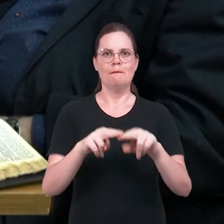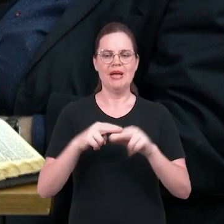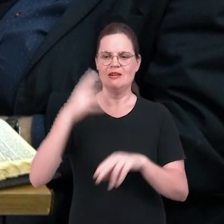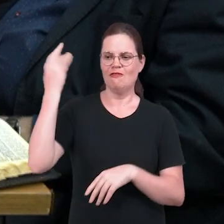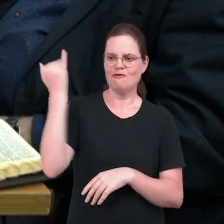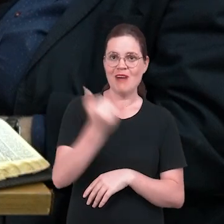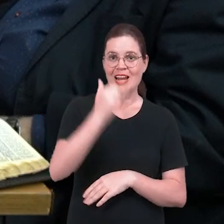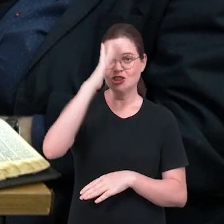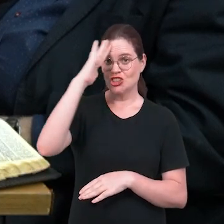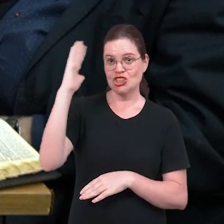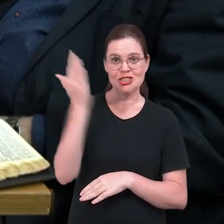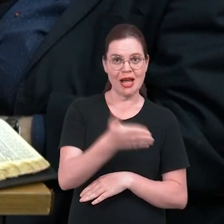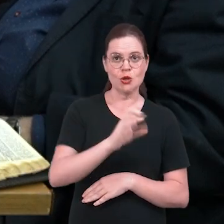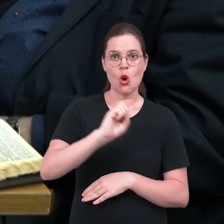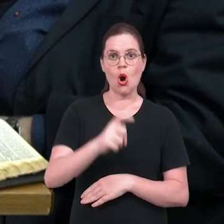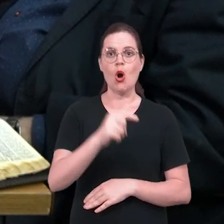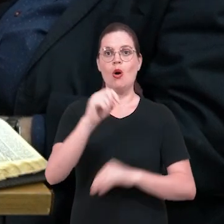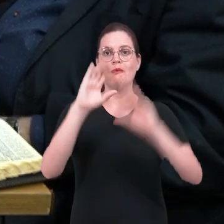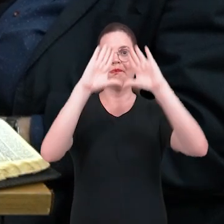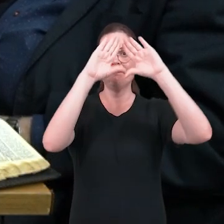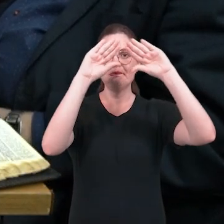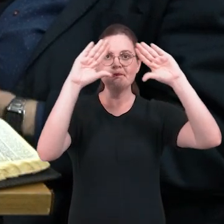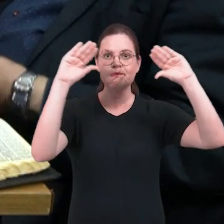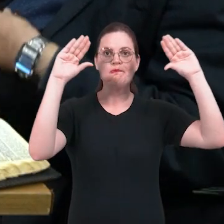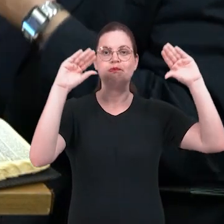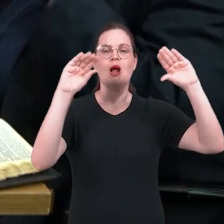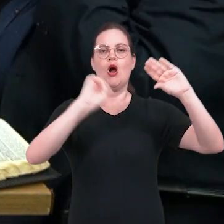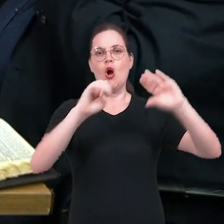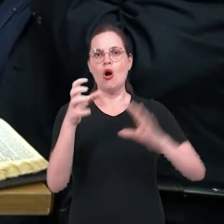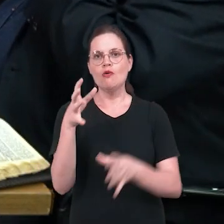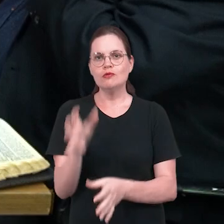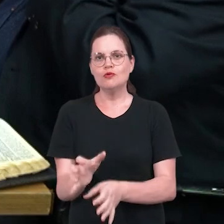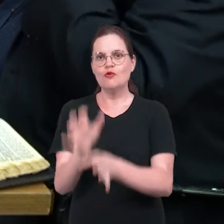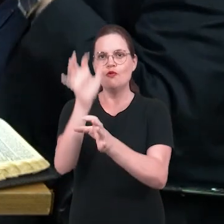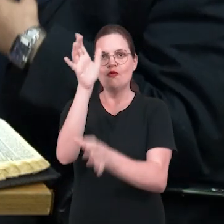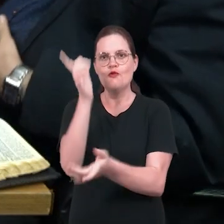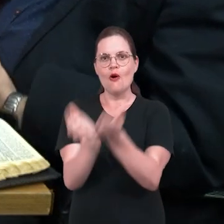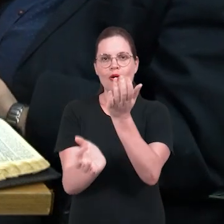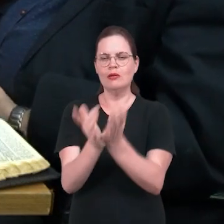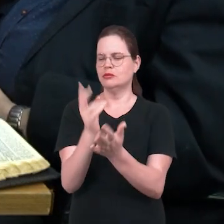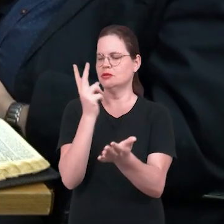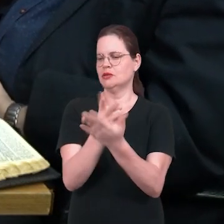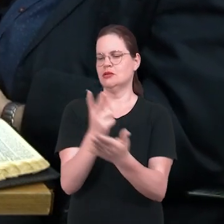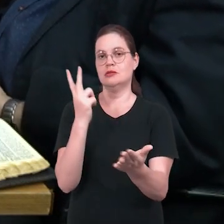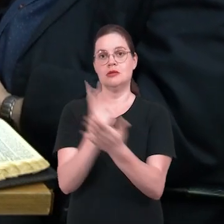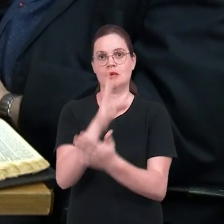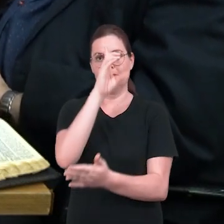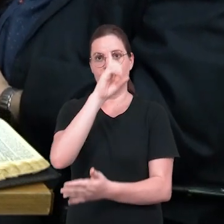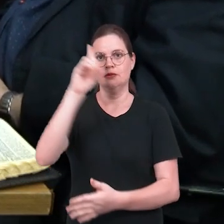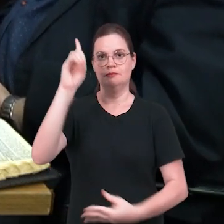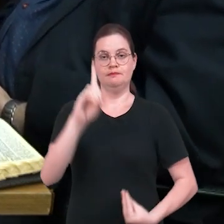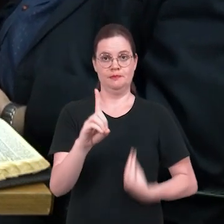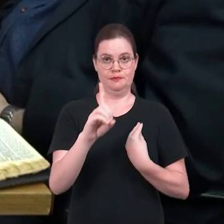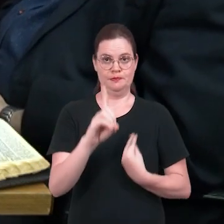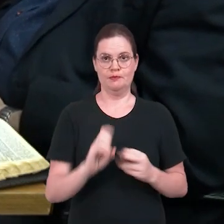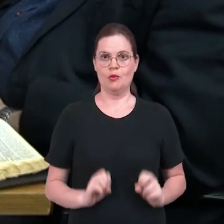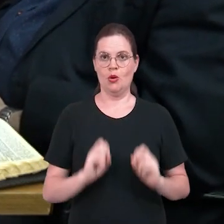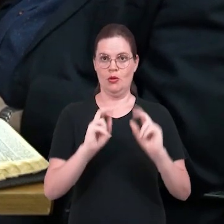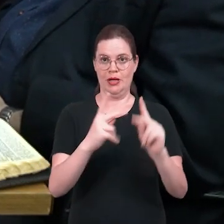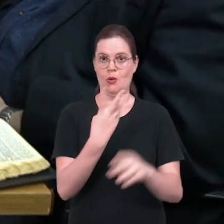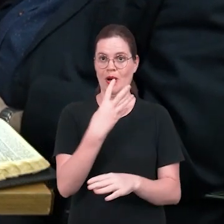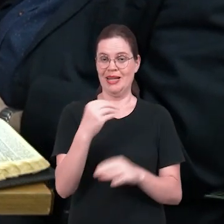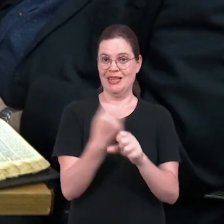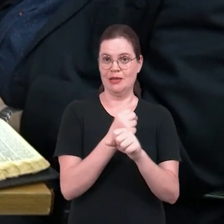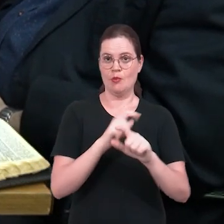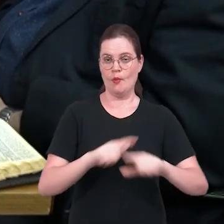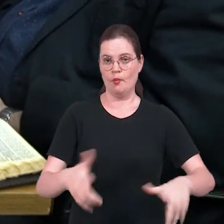de fogo, da nuvem, né? Então, enfim, Deus sempre presente durante 40 anos. Agora Josué entra com o povo